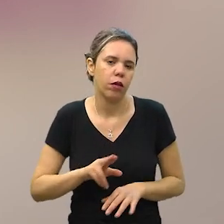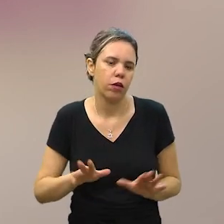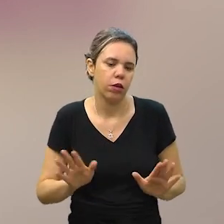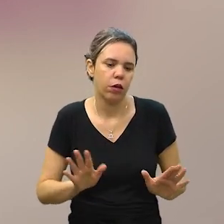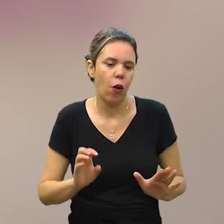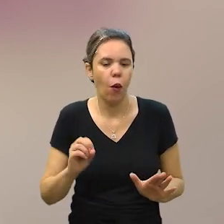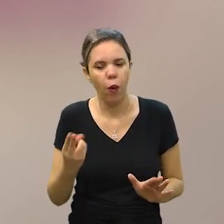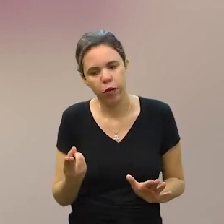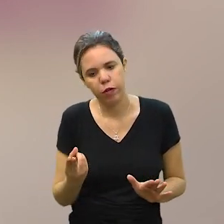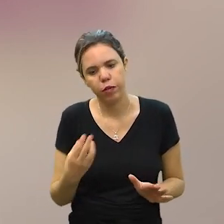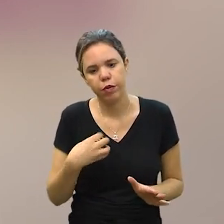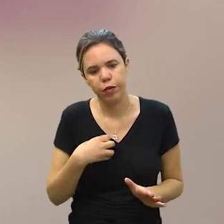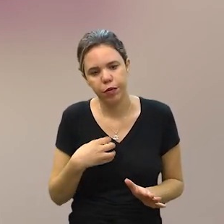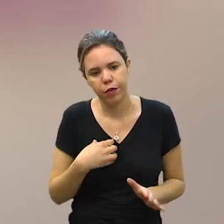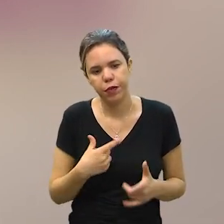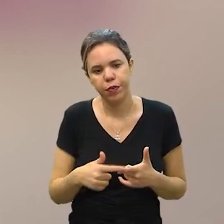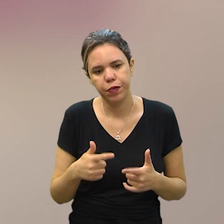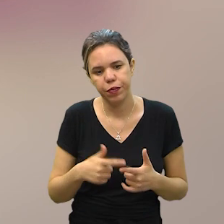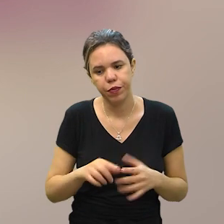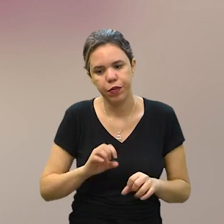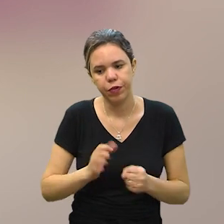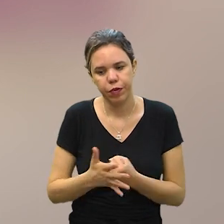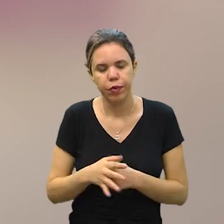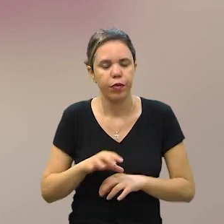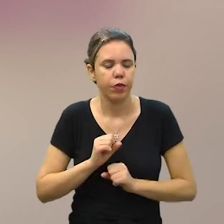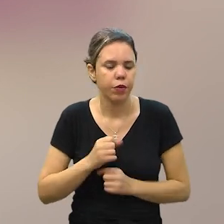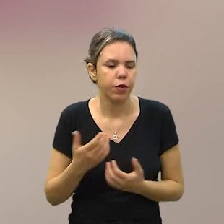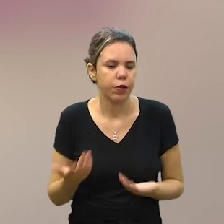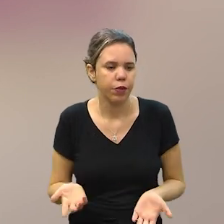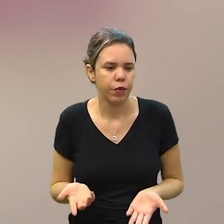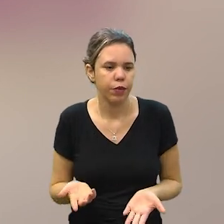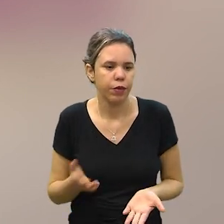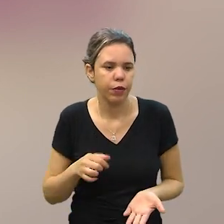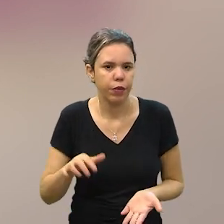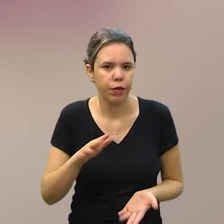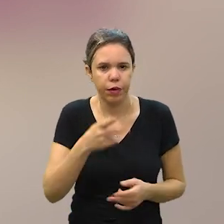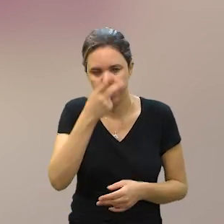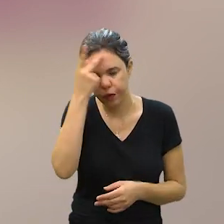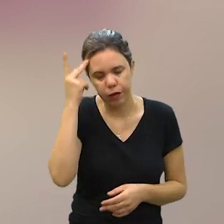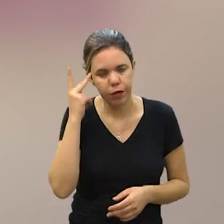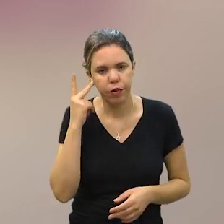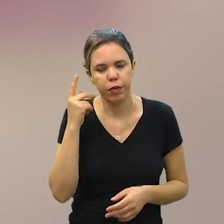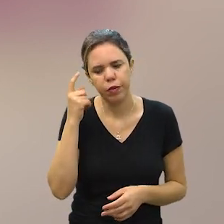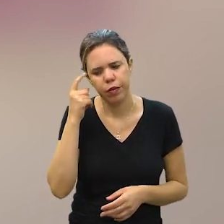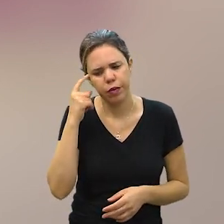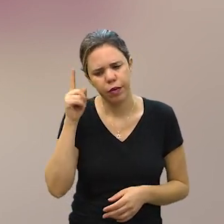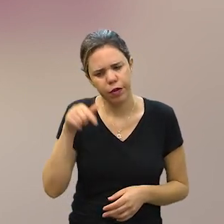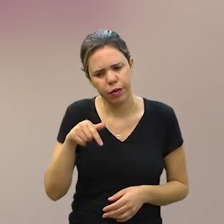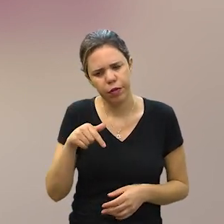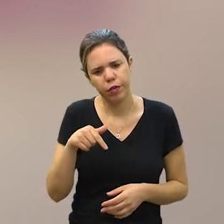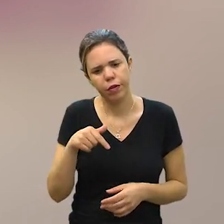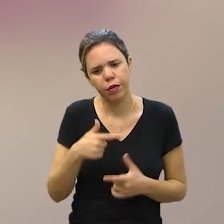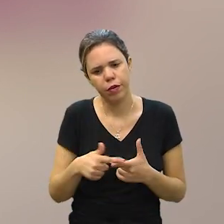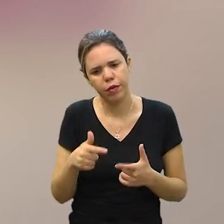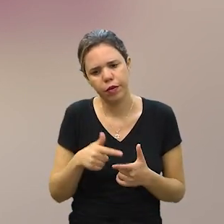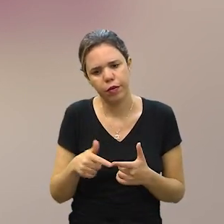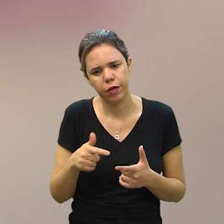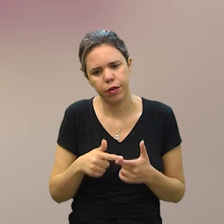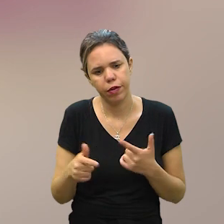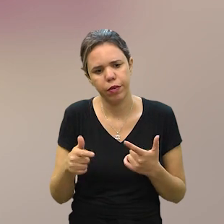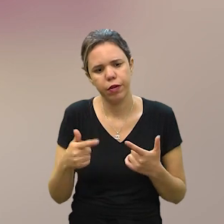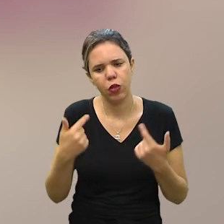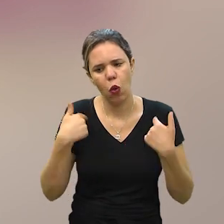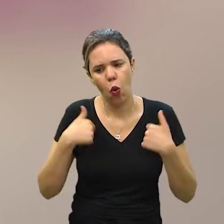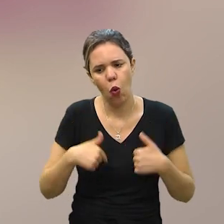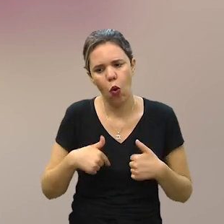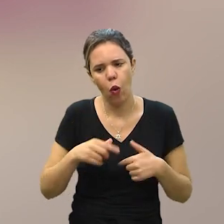respiratório, né? Ou até mesmo que ela está ali com Covid, né? Geralmente as pessoas pensam que são problemas